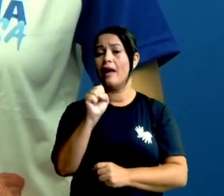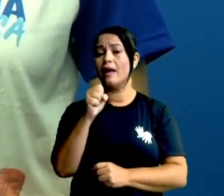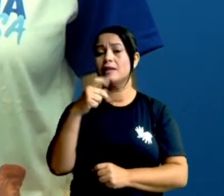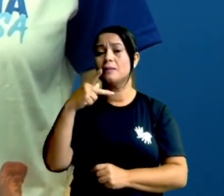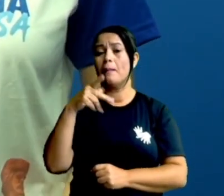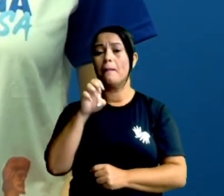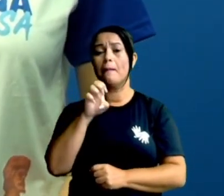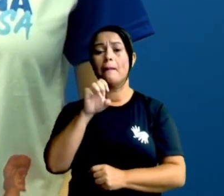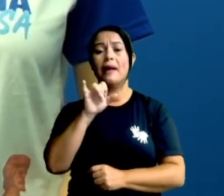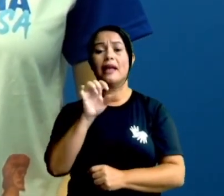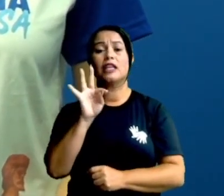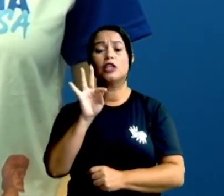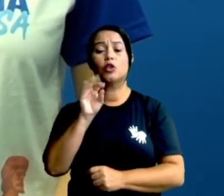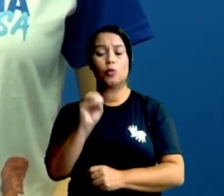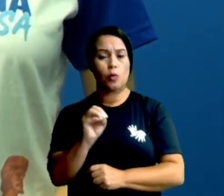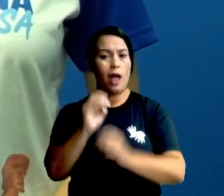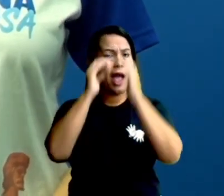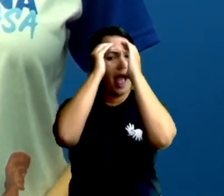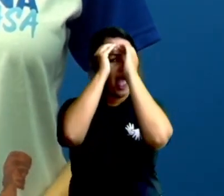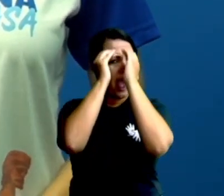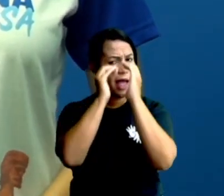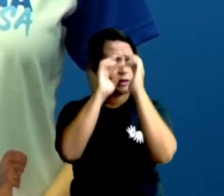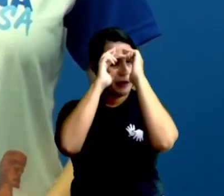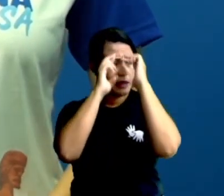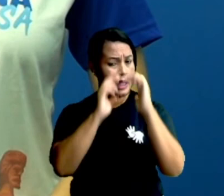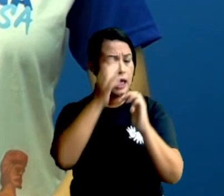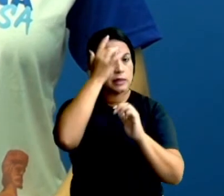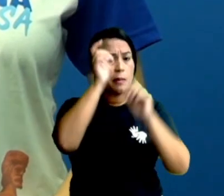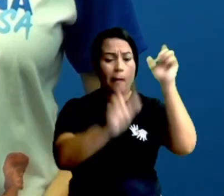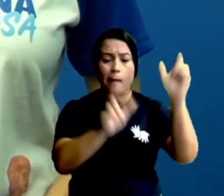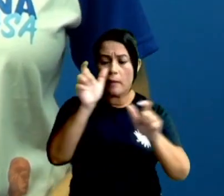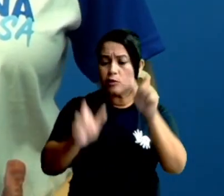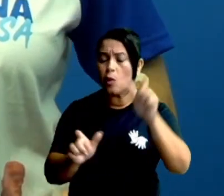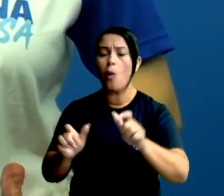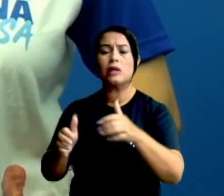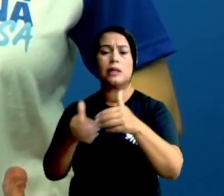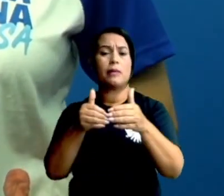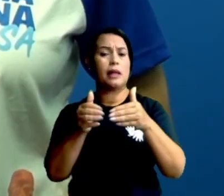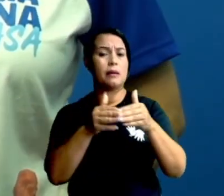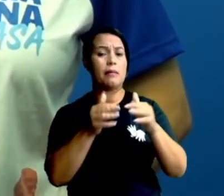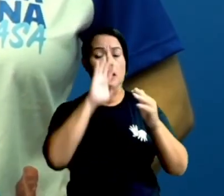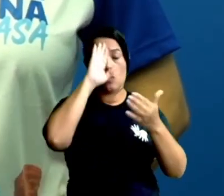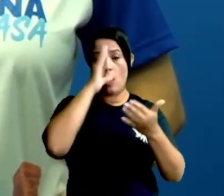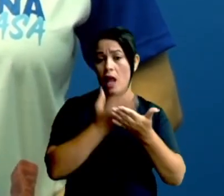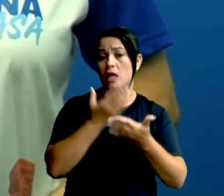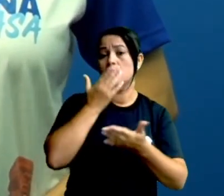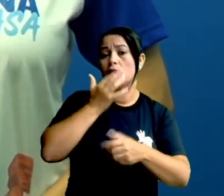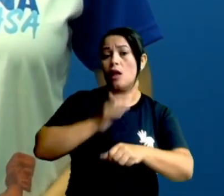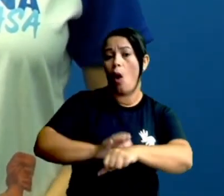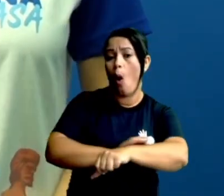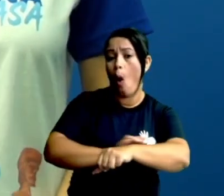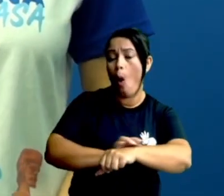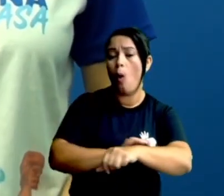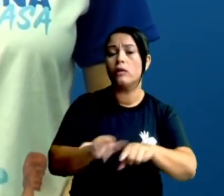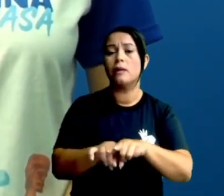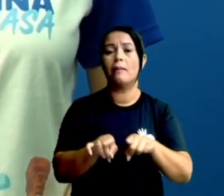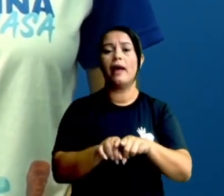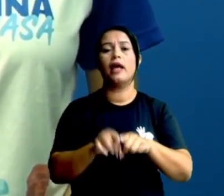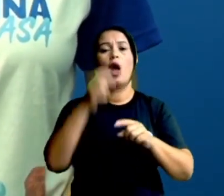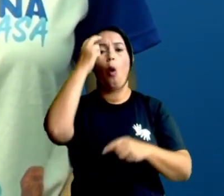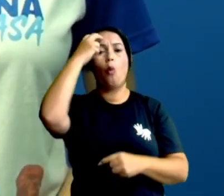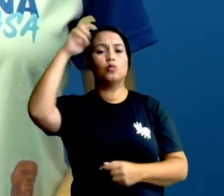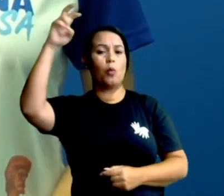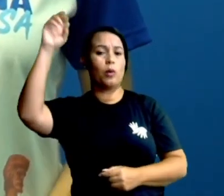tem que respeitar as pessoas, independente das suas crenças, da sua cor, tá certo? E da sua